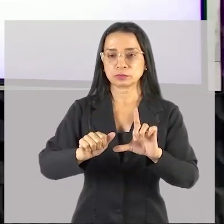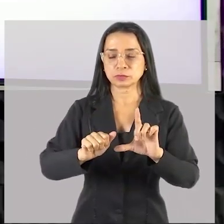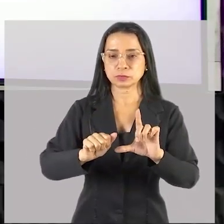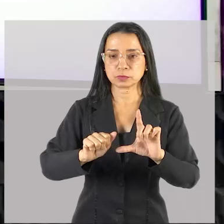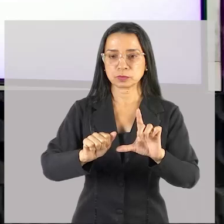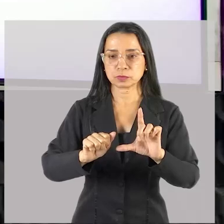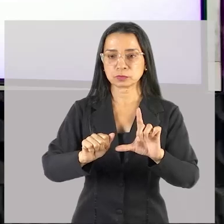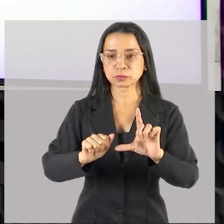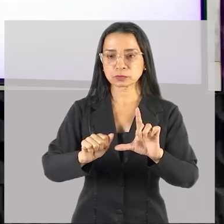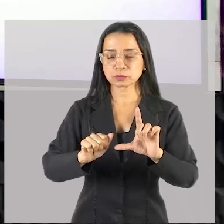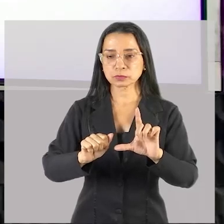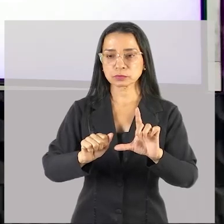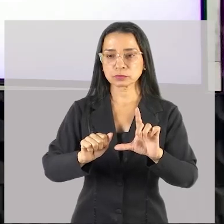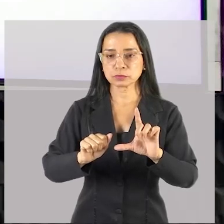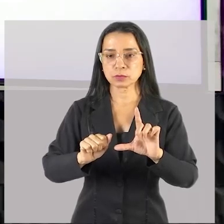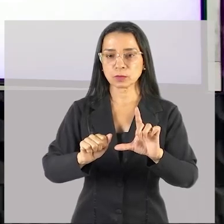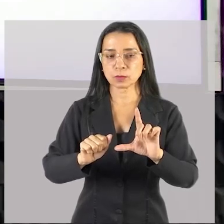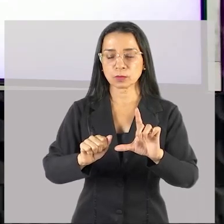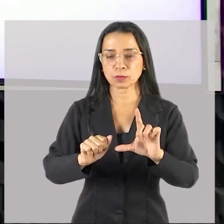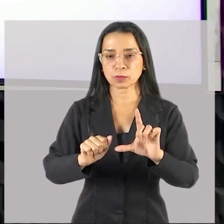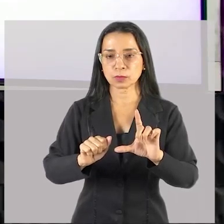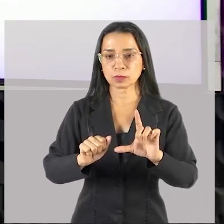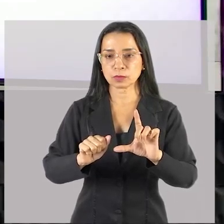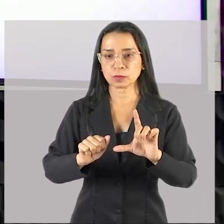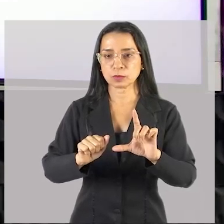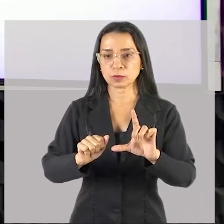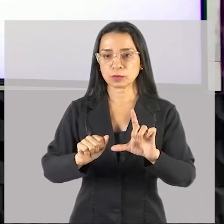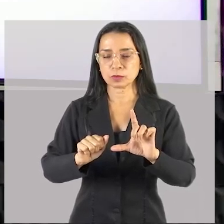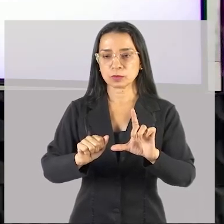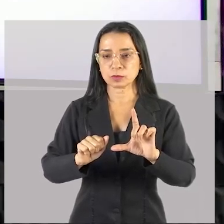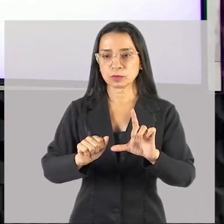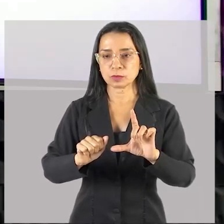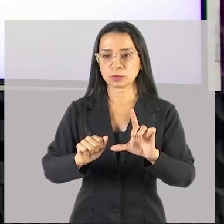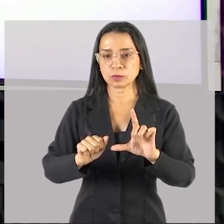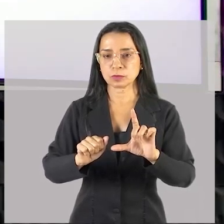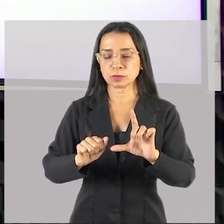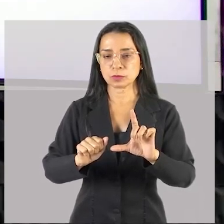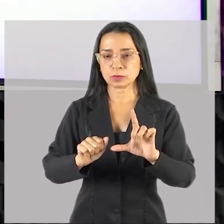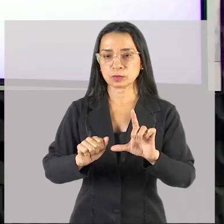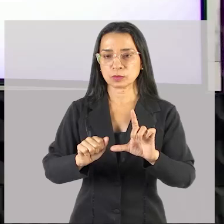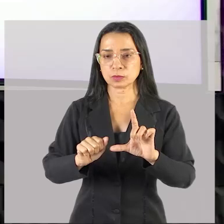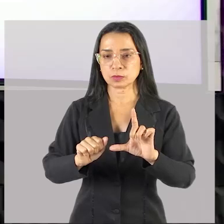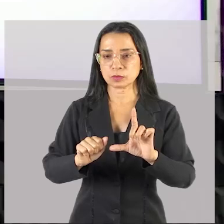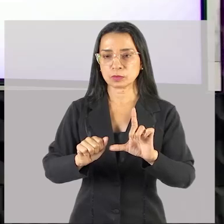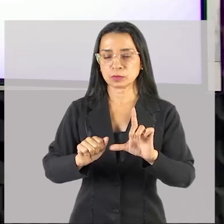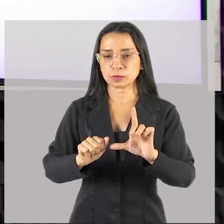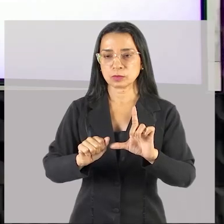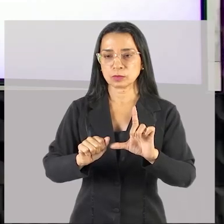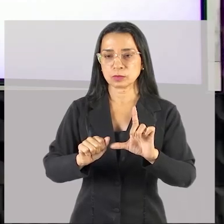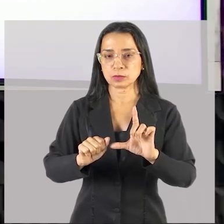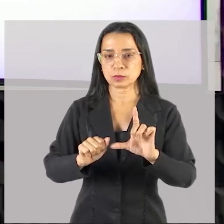conforme a charge. Então aqui temos essa imagem, né, essa charge. Né? Ontem, pelo fim da escravidão, né,